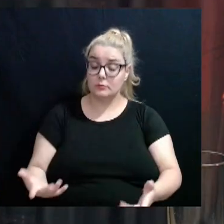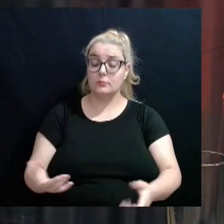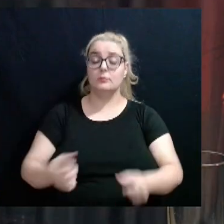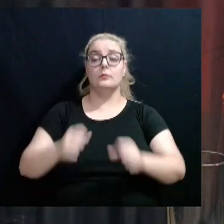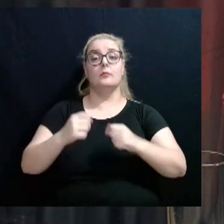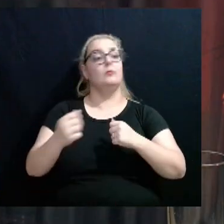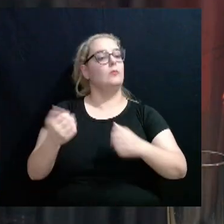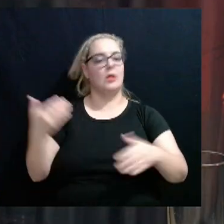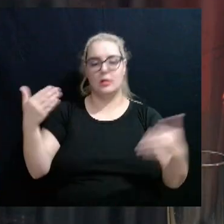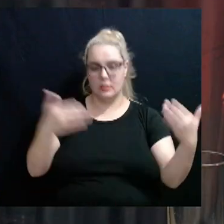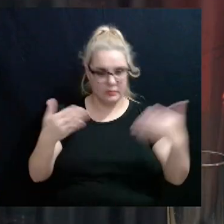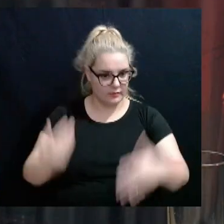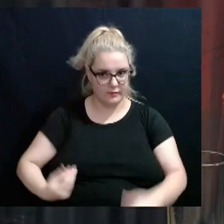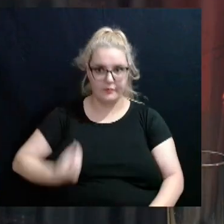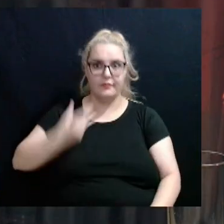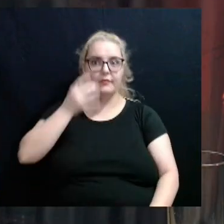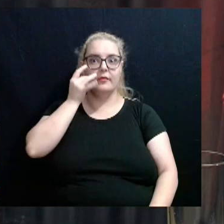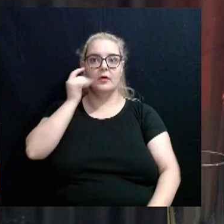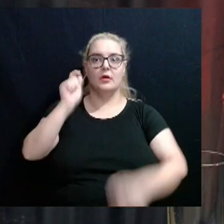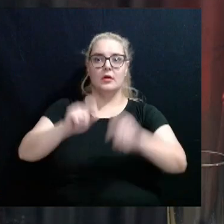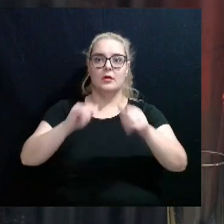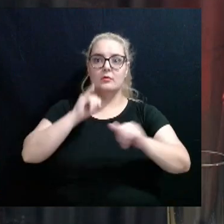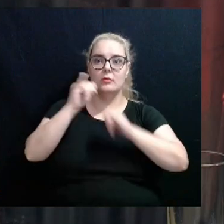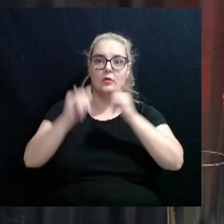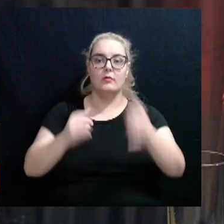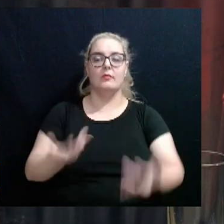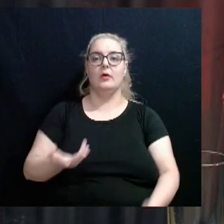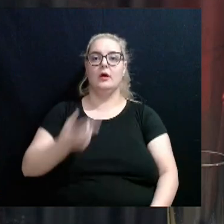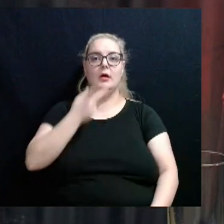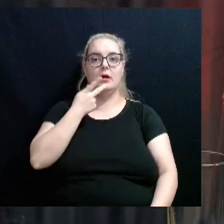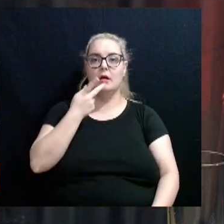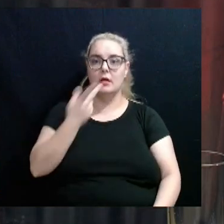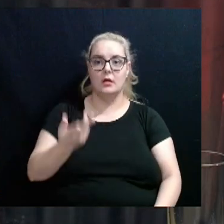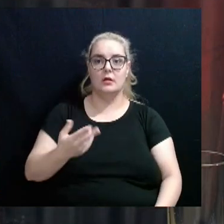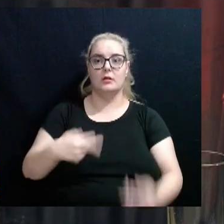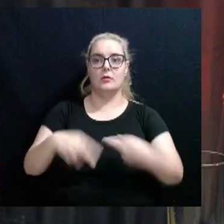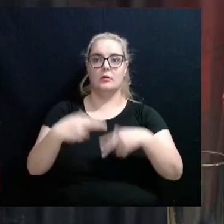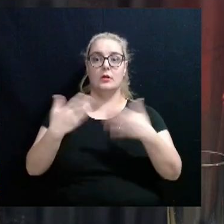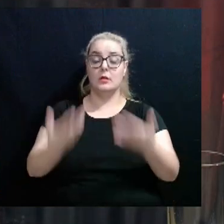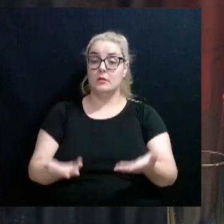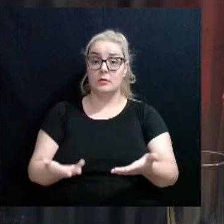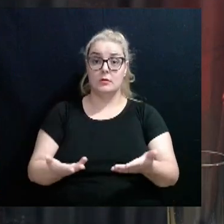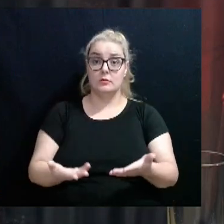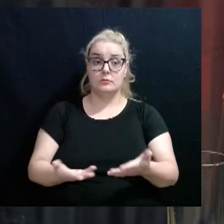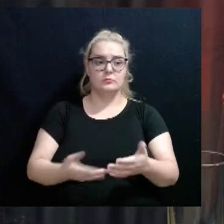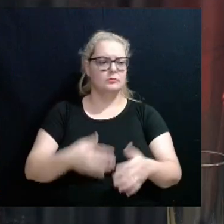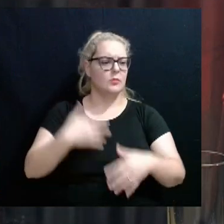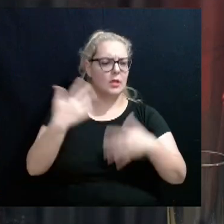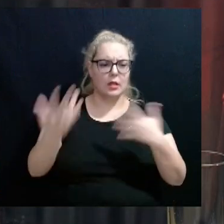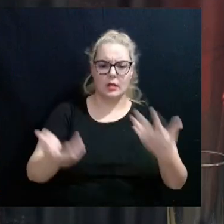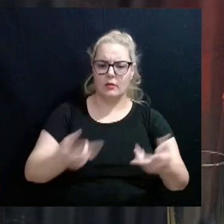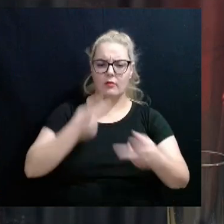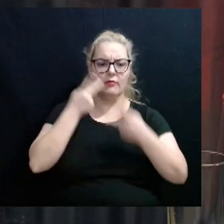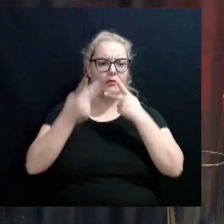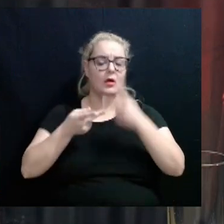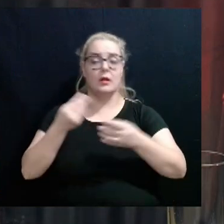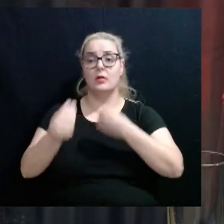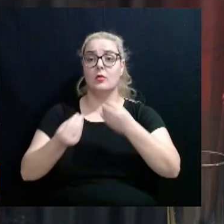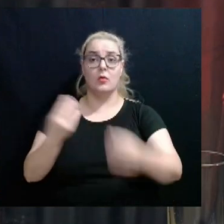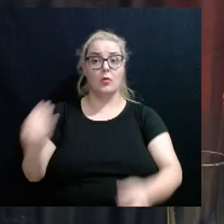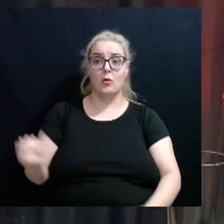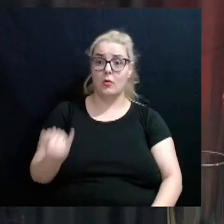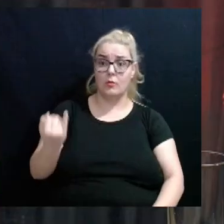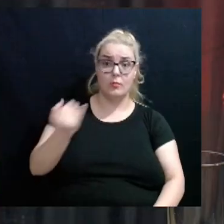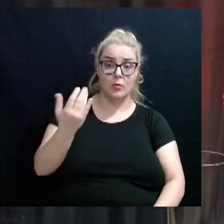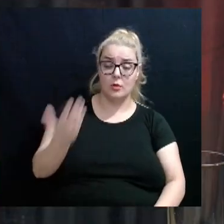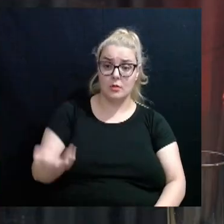as pessoas contam e falam a respeito disso, e mencionam como aquilo foi importante.